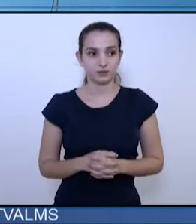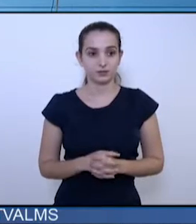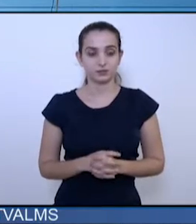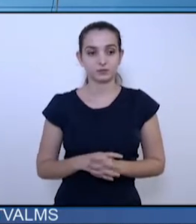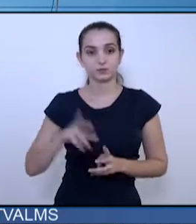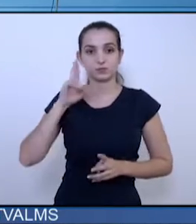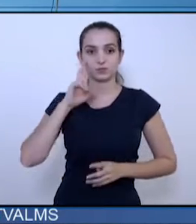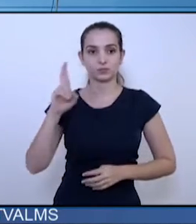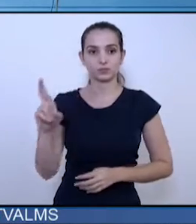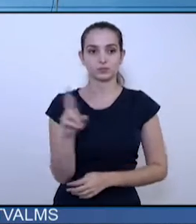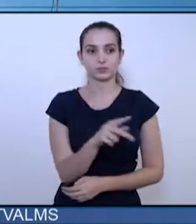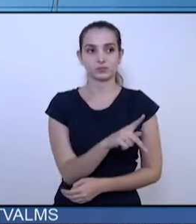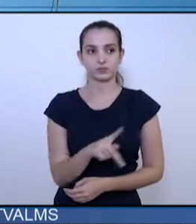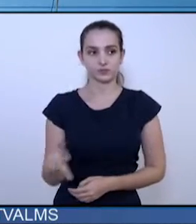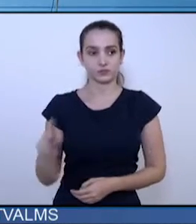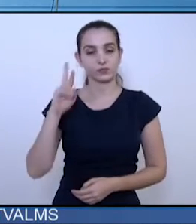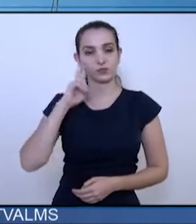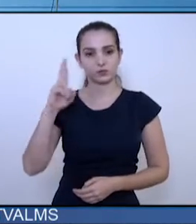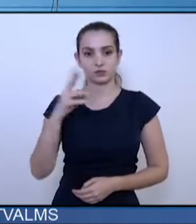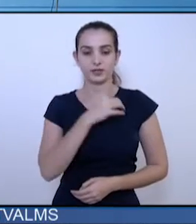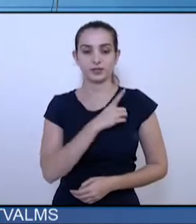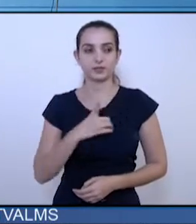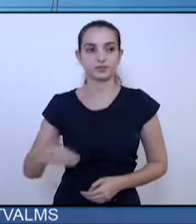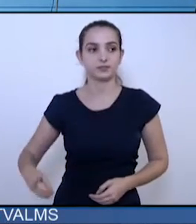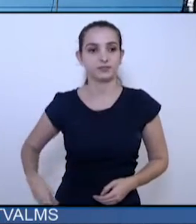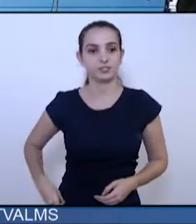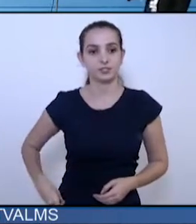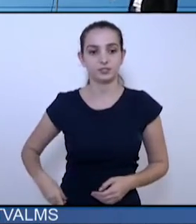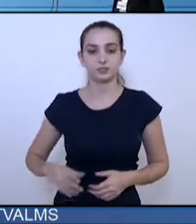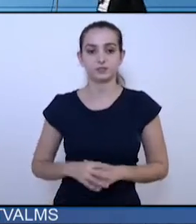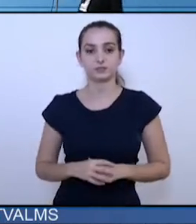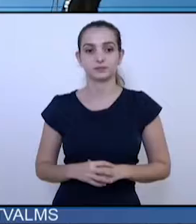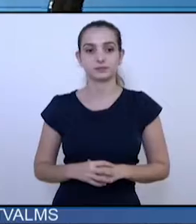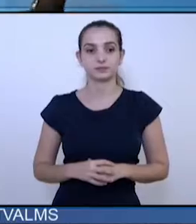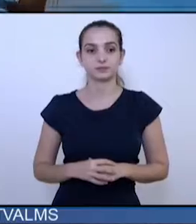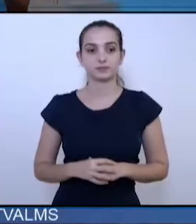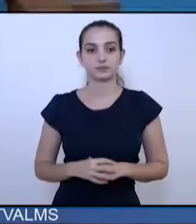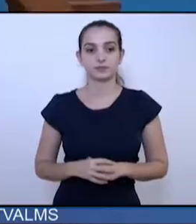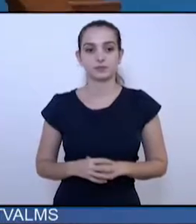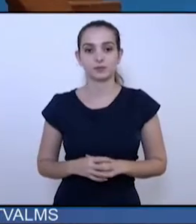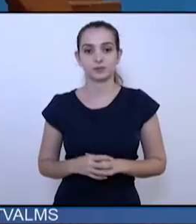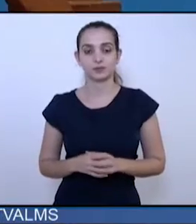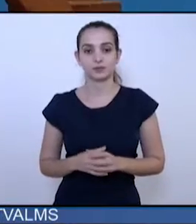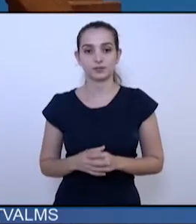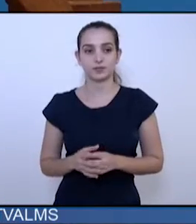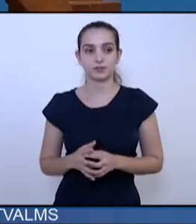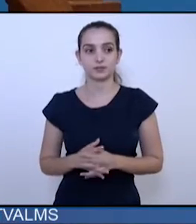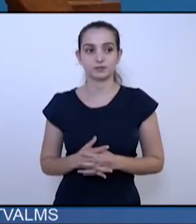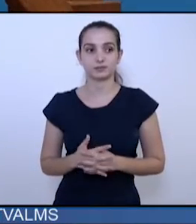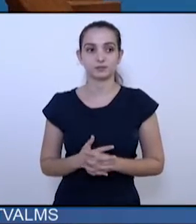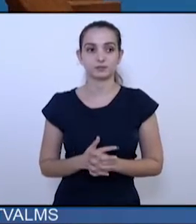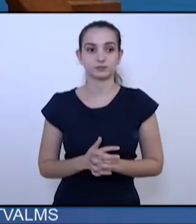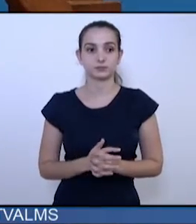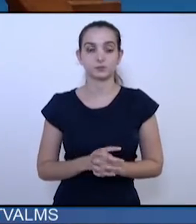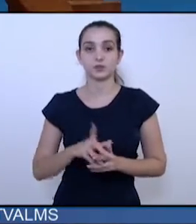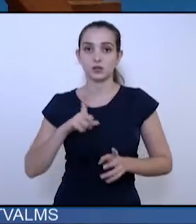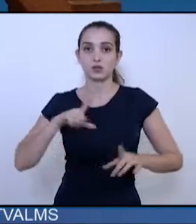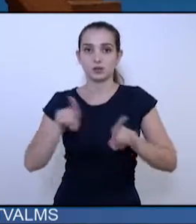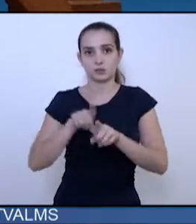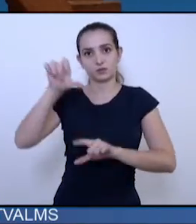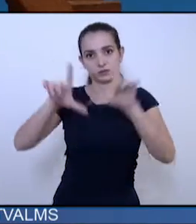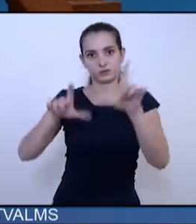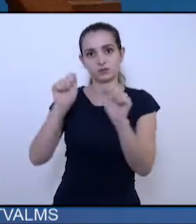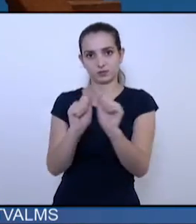Senhor presidente, senhores deputados, deputada Mara Caseiro, público que nos prestigia aqui pela TV